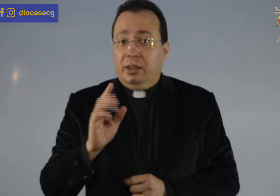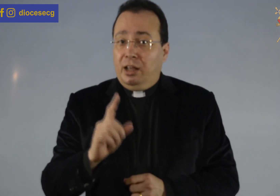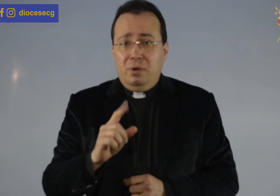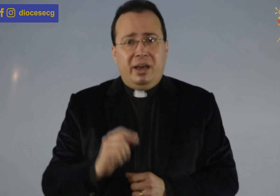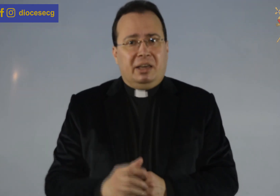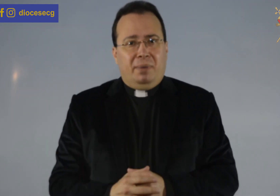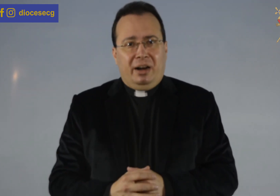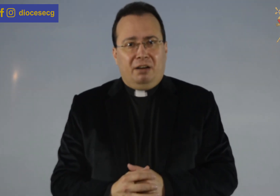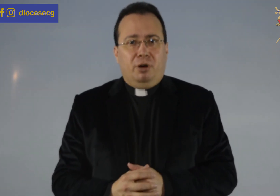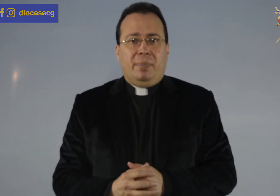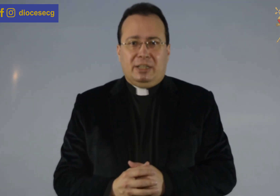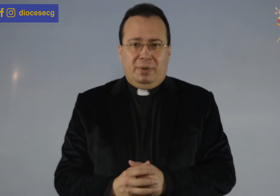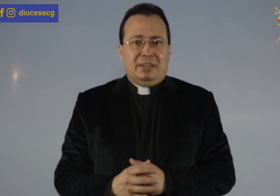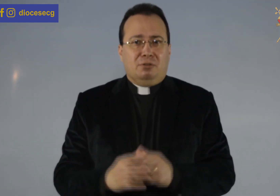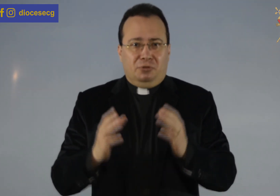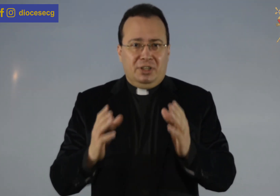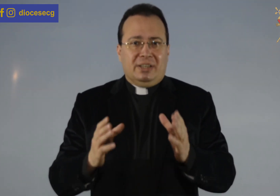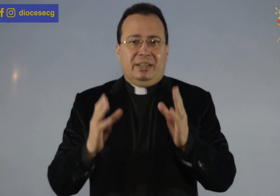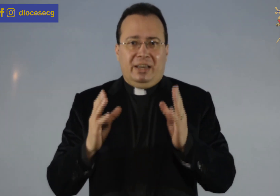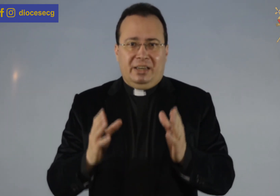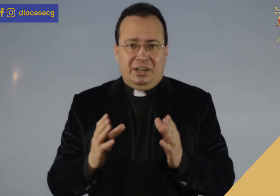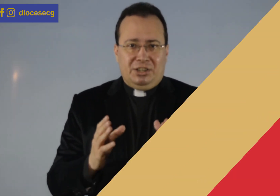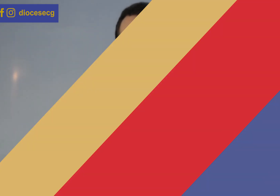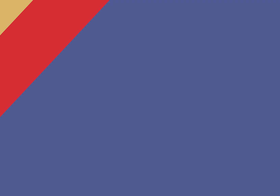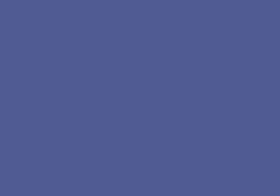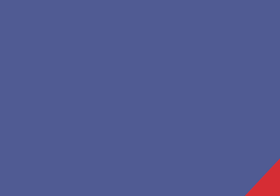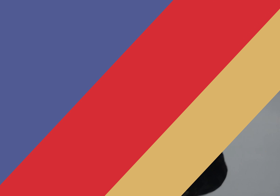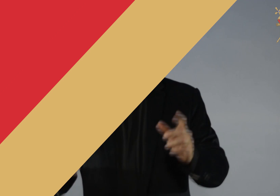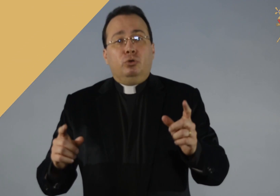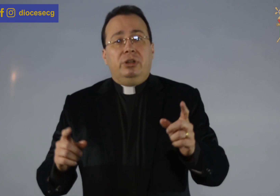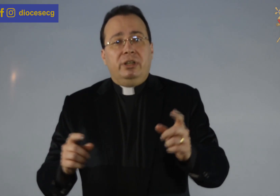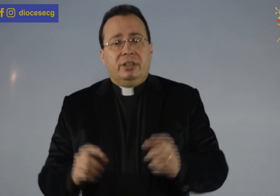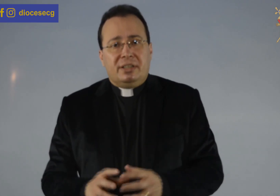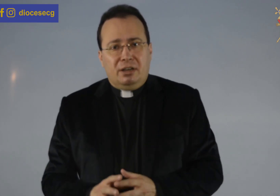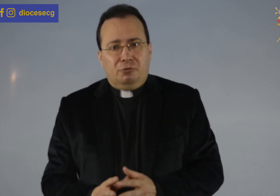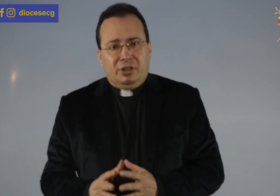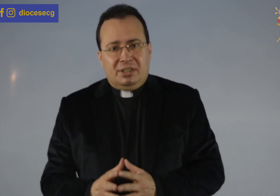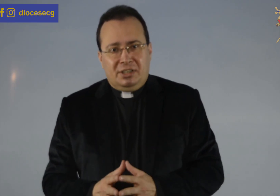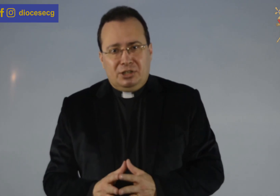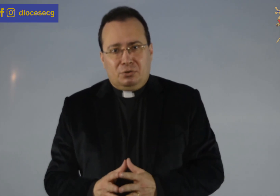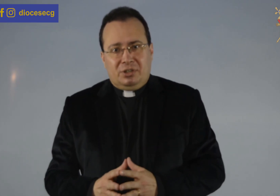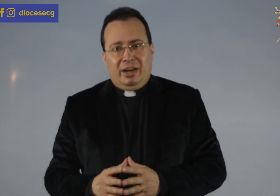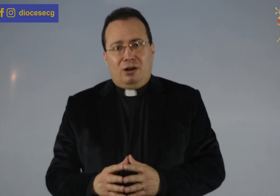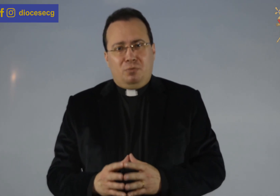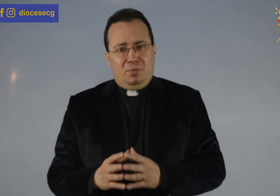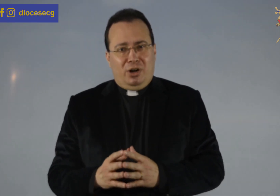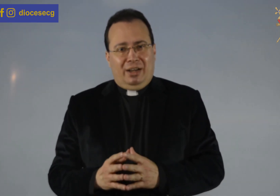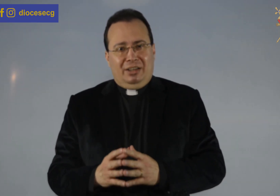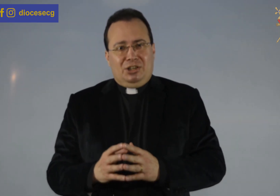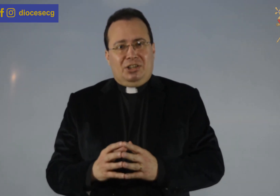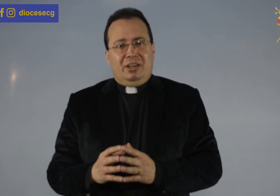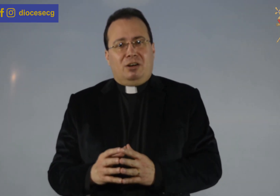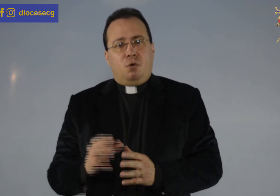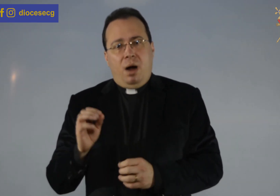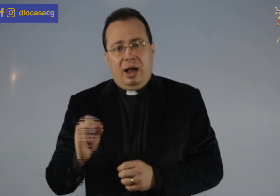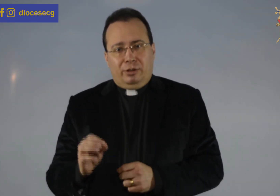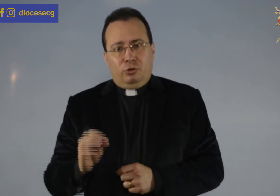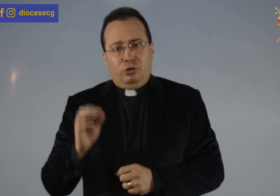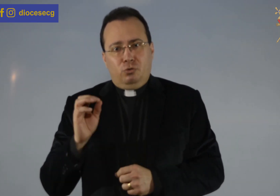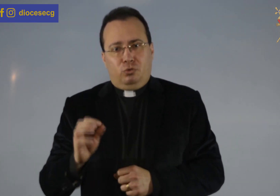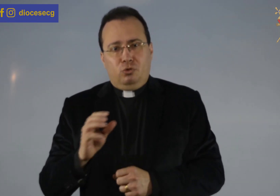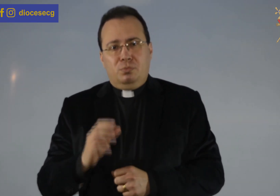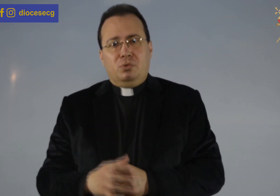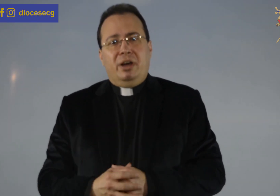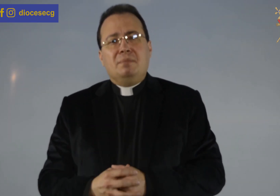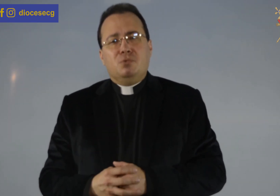comunicação não é equiparável à participação física na igreja. O Dia de São Francisco será comemorado neste dia 4